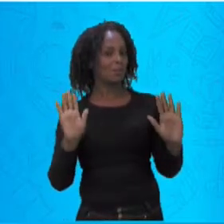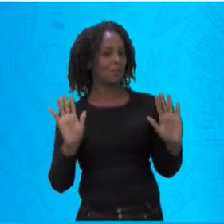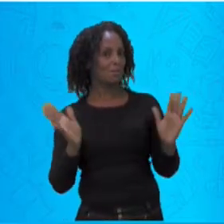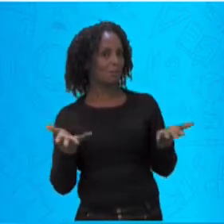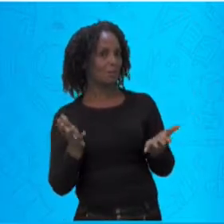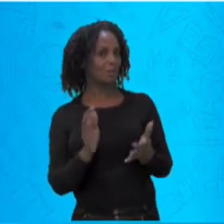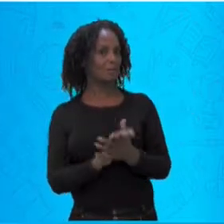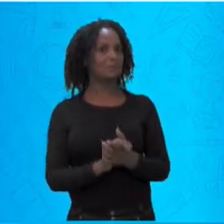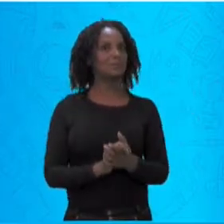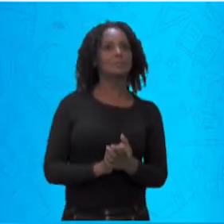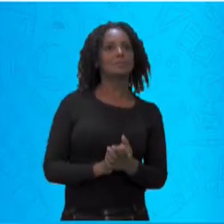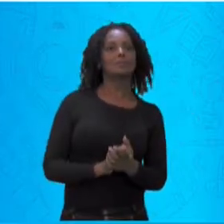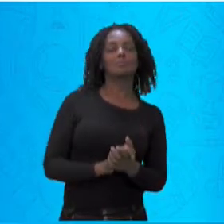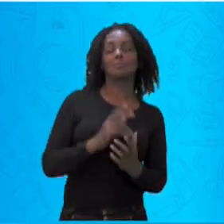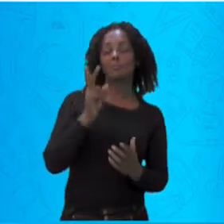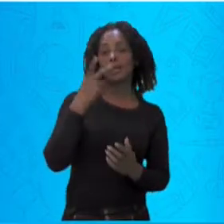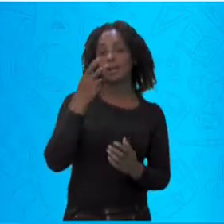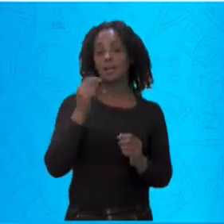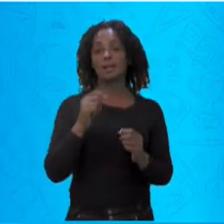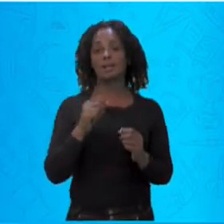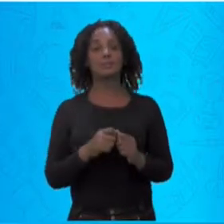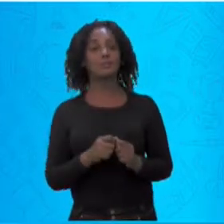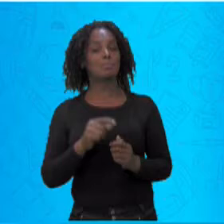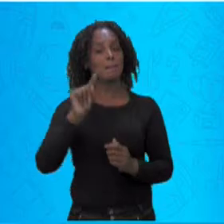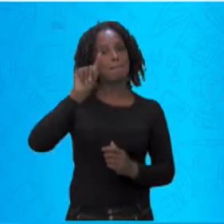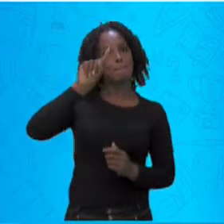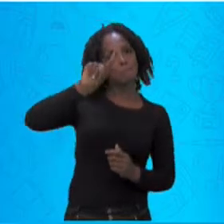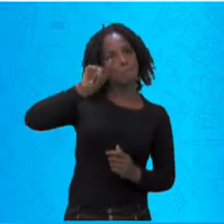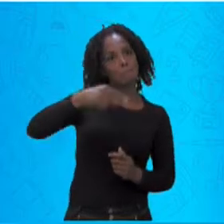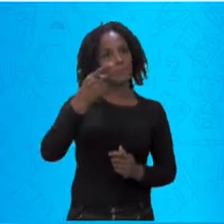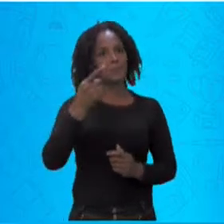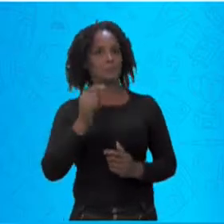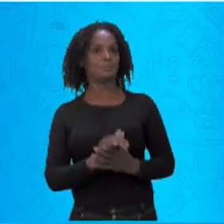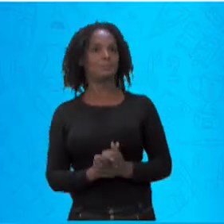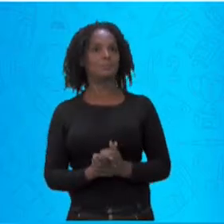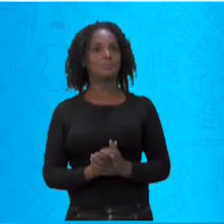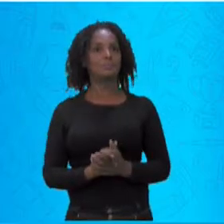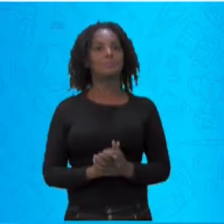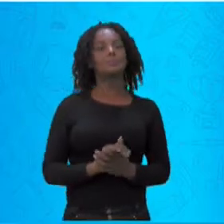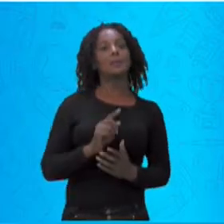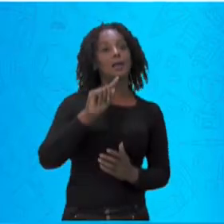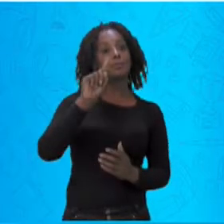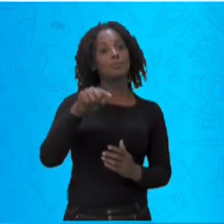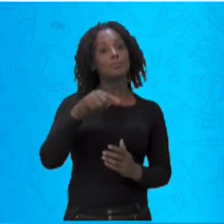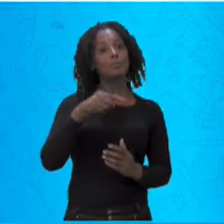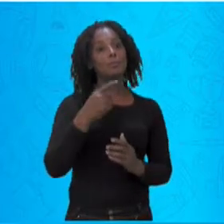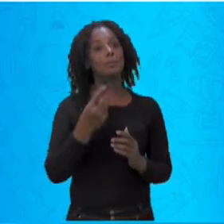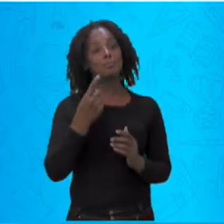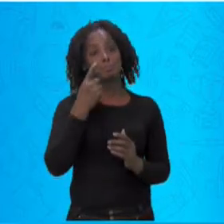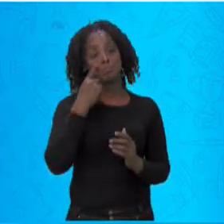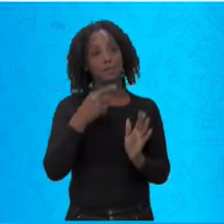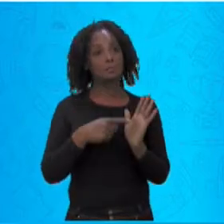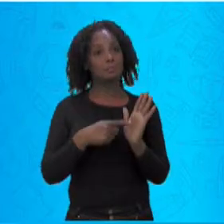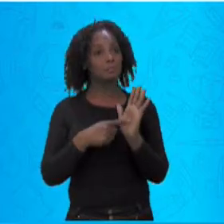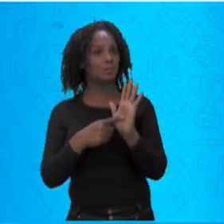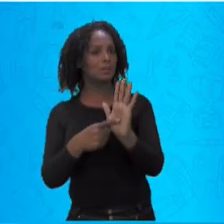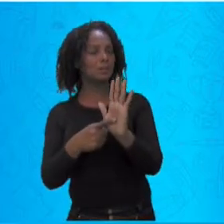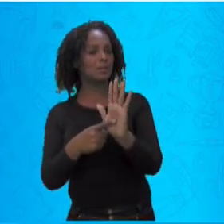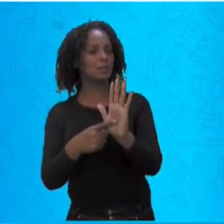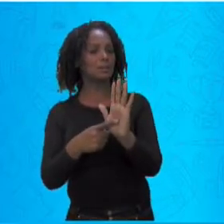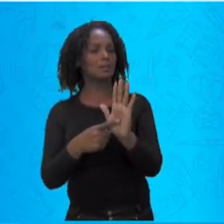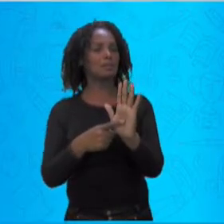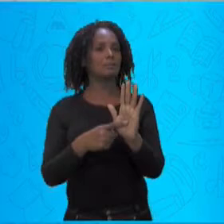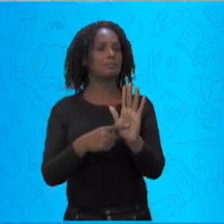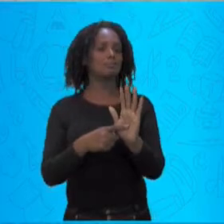Agora, nós vamos falar um pouquinho sobre a vírgula. A vírgula serve para indicar uma pequena